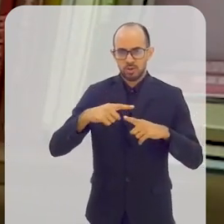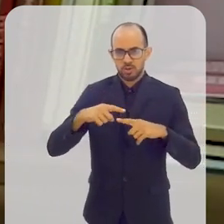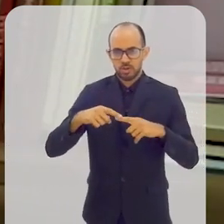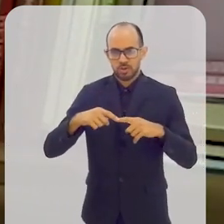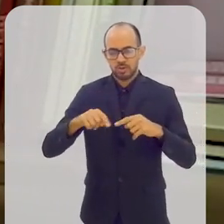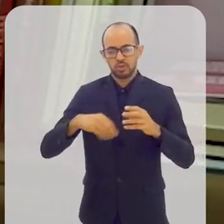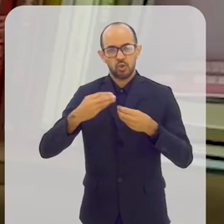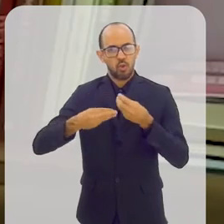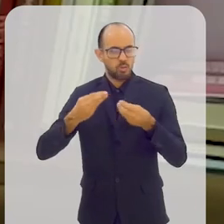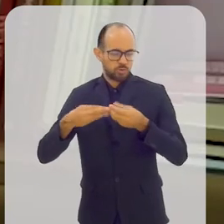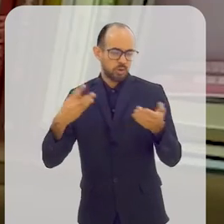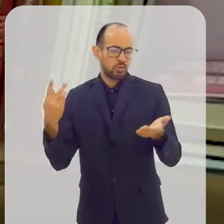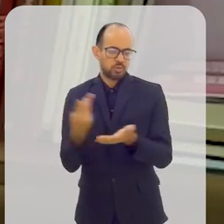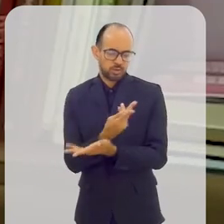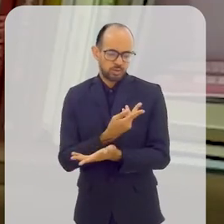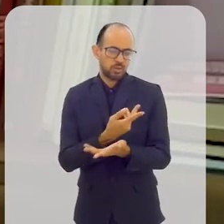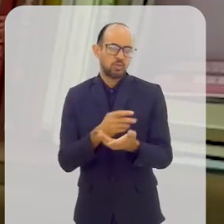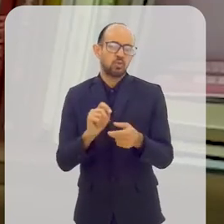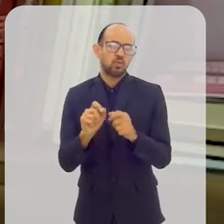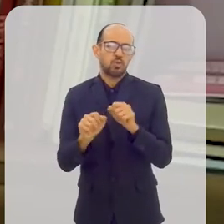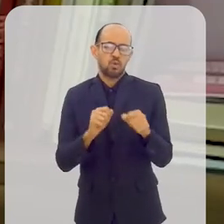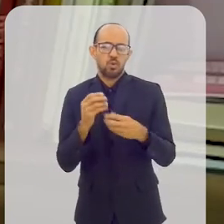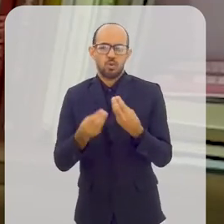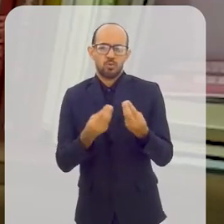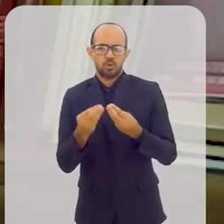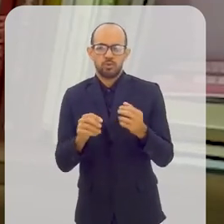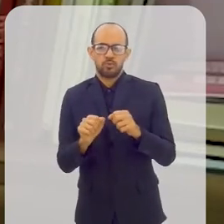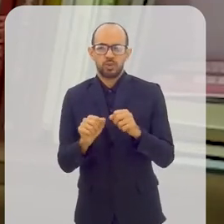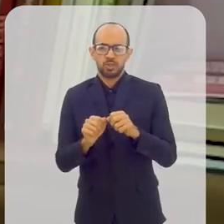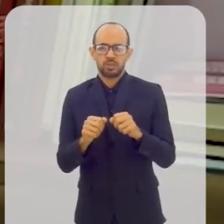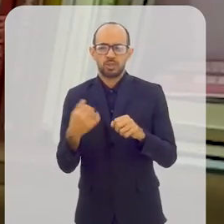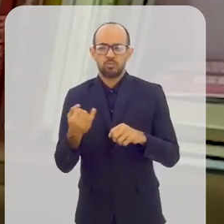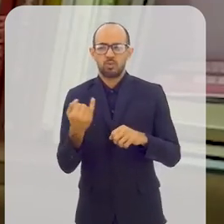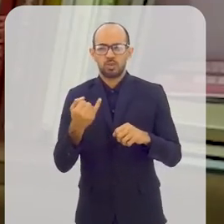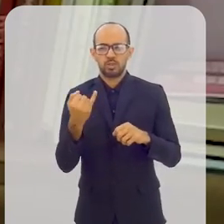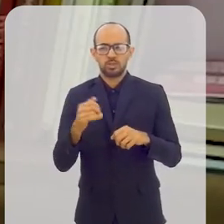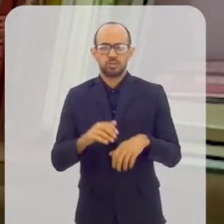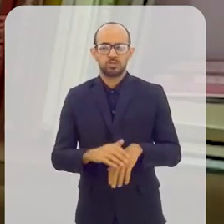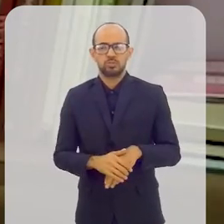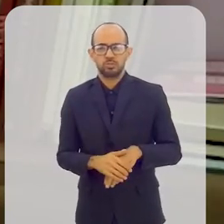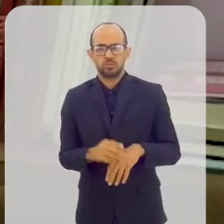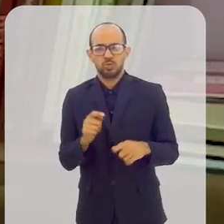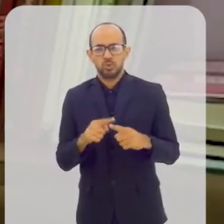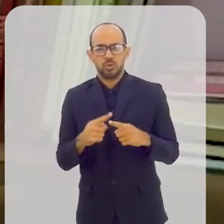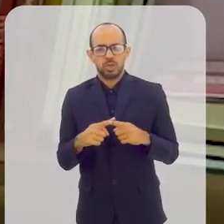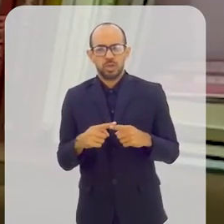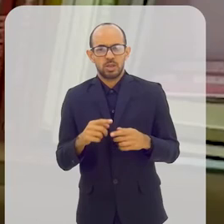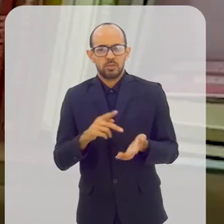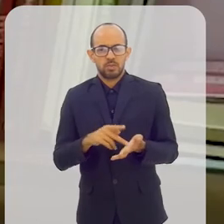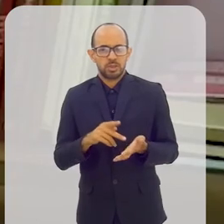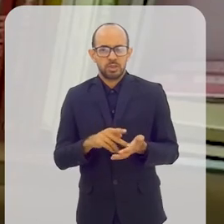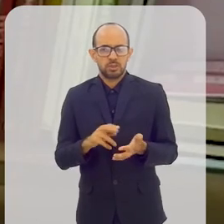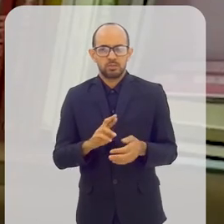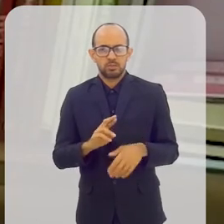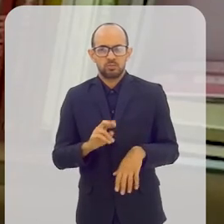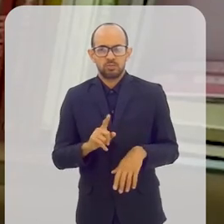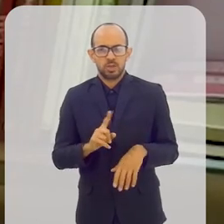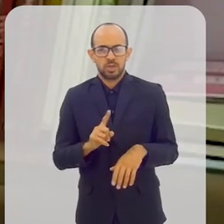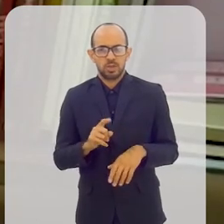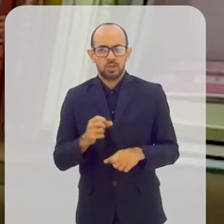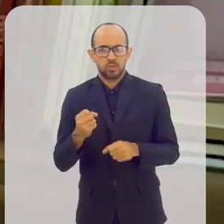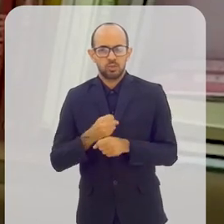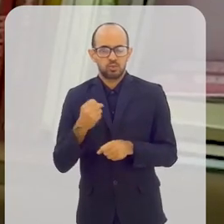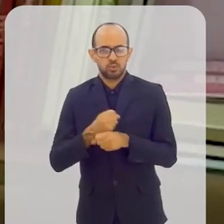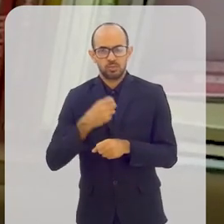Rodrigo pode falar do processo, que isso aí, como é feito isso, o que é importante. Porque, na verdade, a gente não está trabalhando, a gente